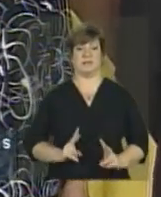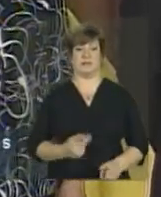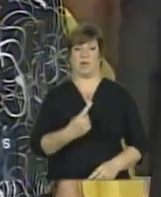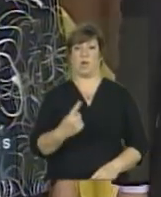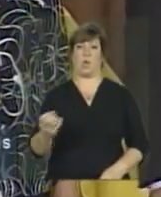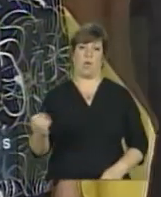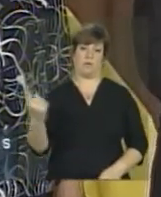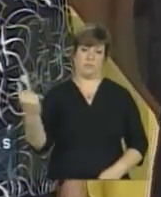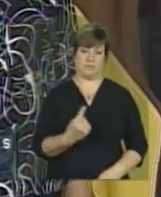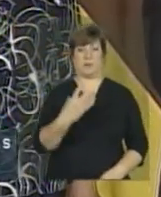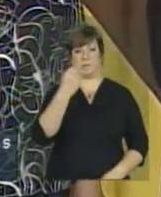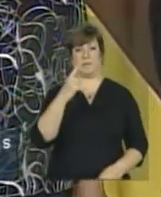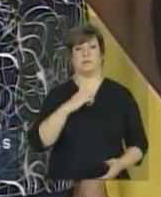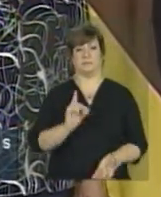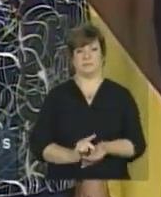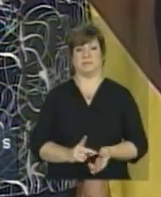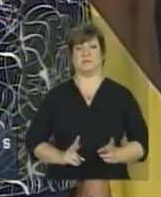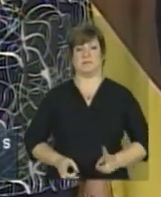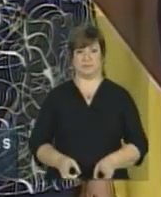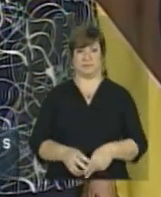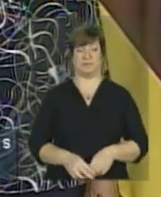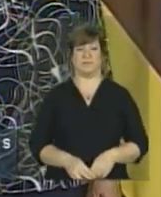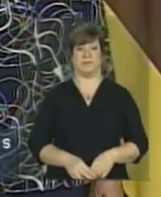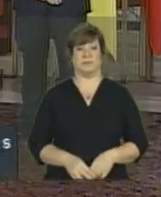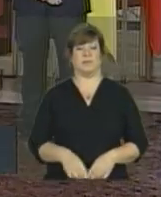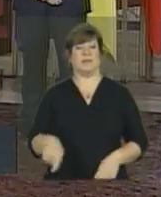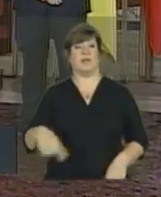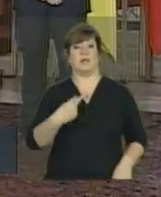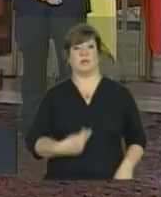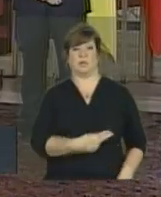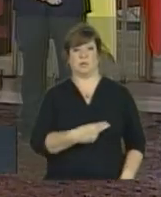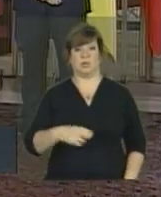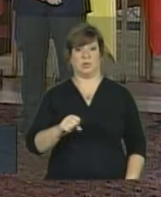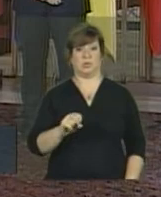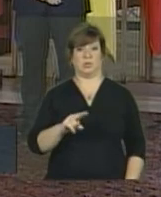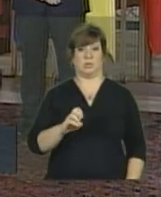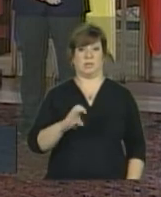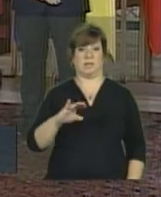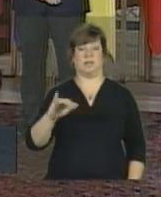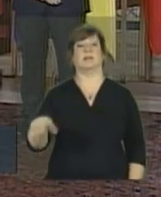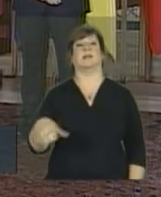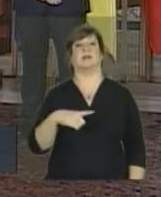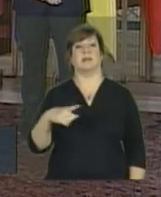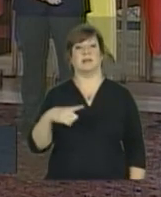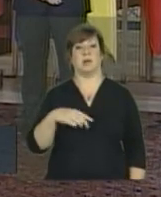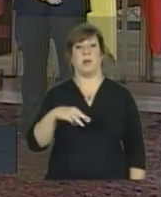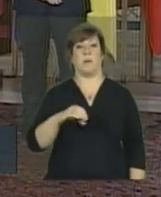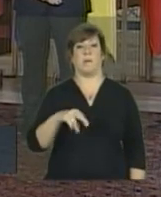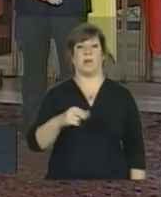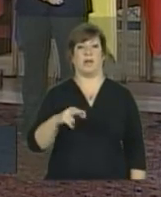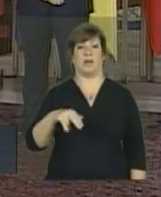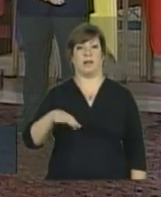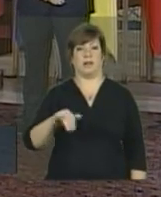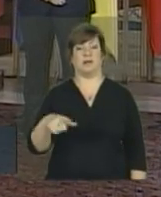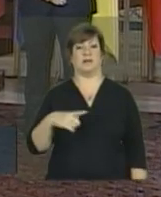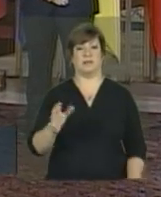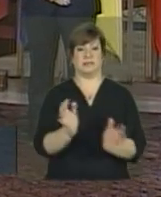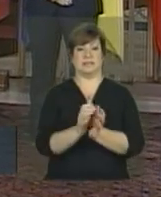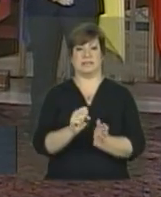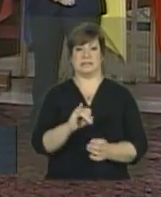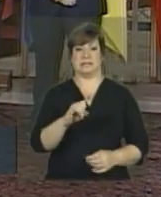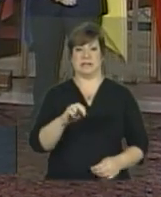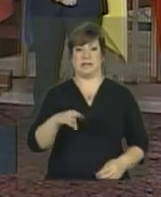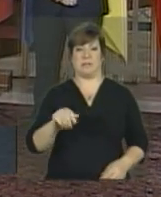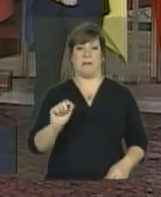novo embaixador. A Suécia é uma monarquia constitucional com um sistema parlamentar de